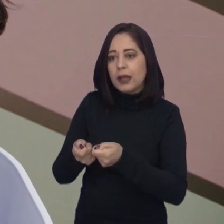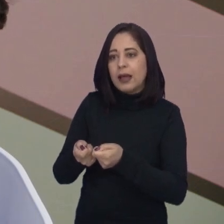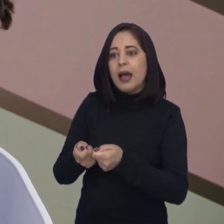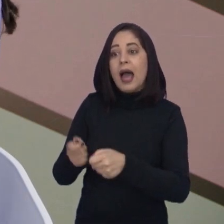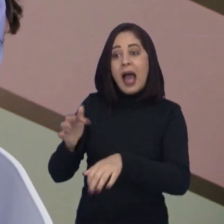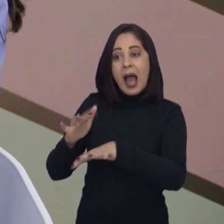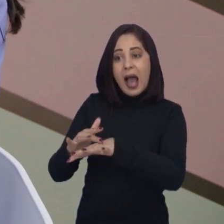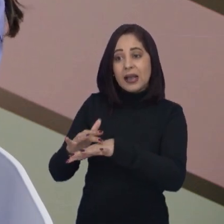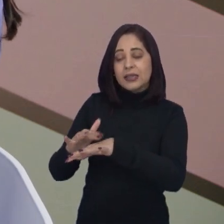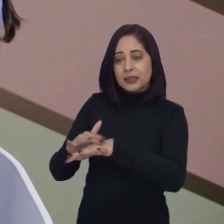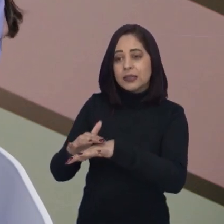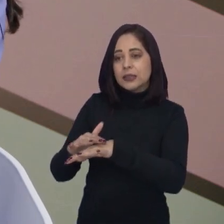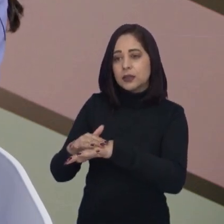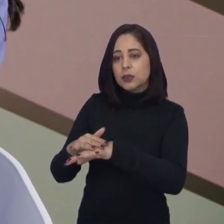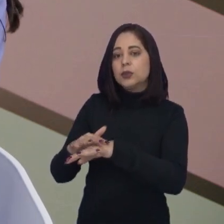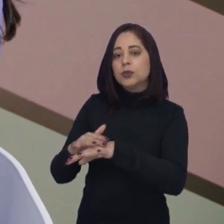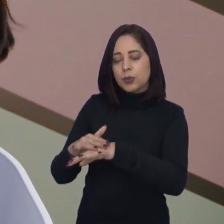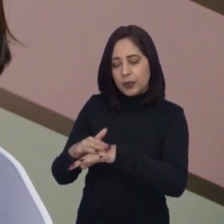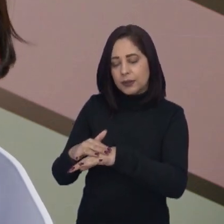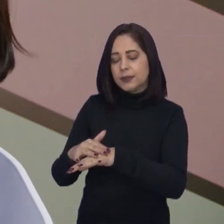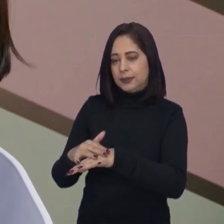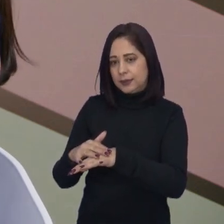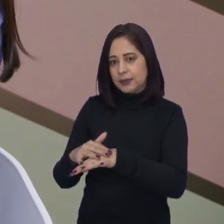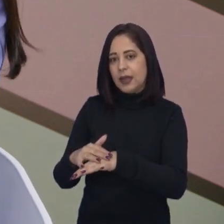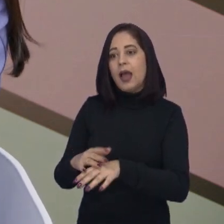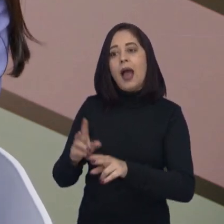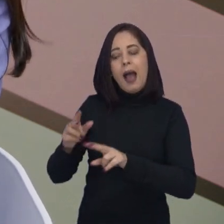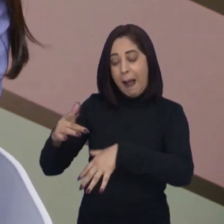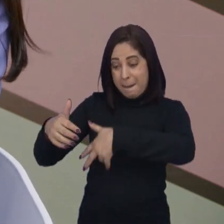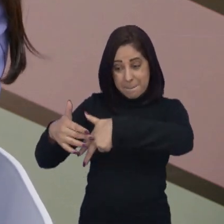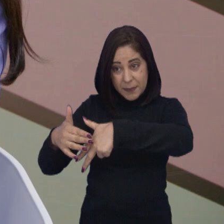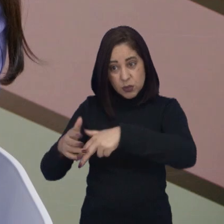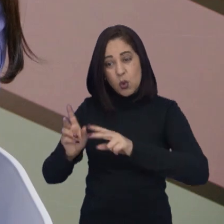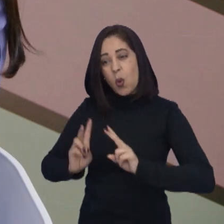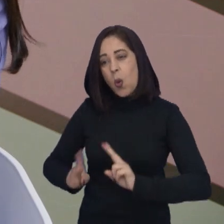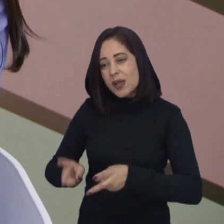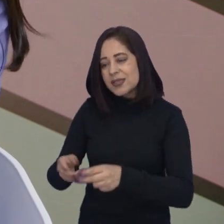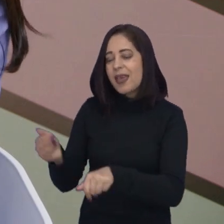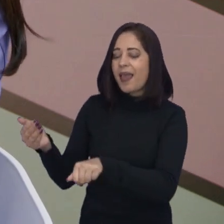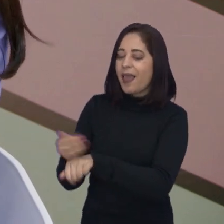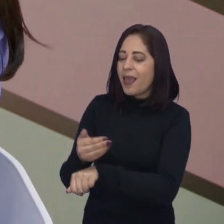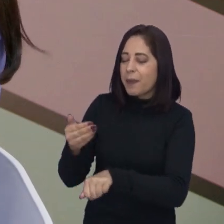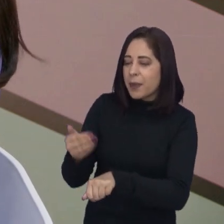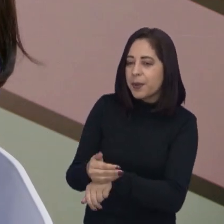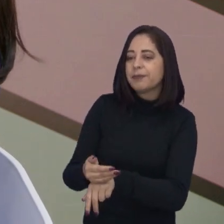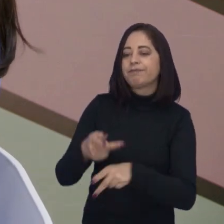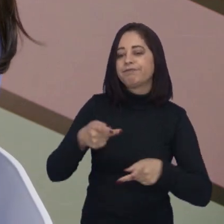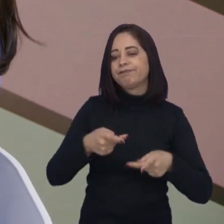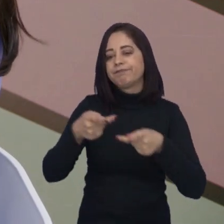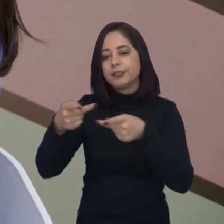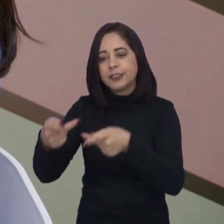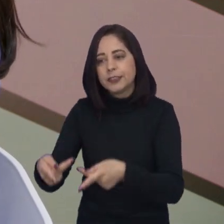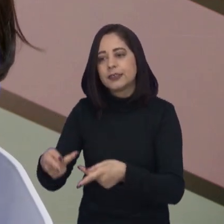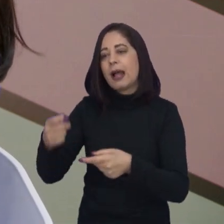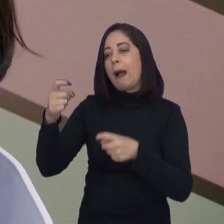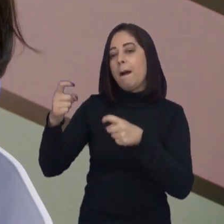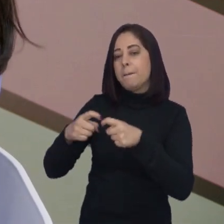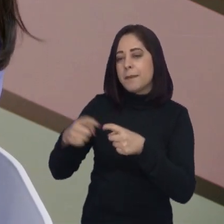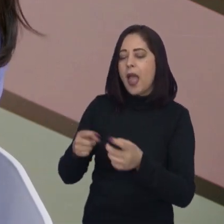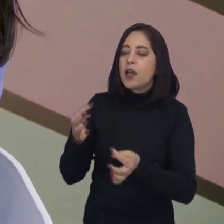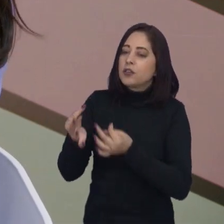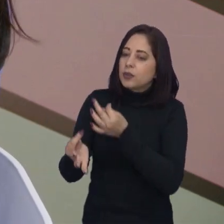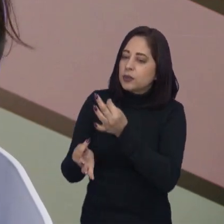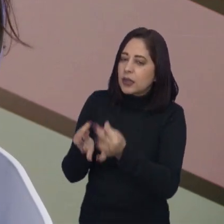porém não tem cura. O paciente vai ter que sempre estar fazendo esse controle, essa visita no dermatologista,